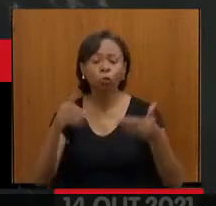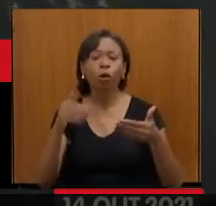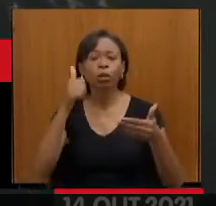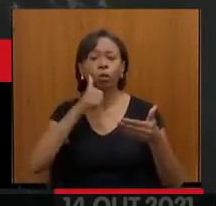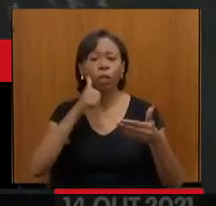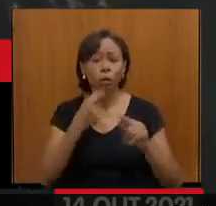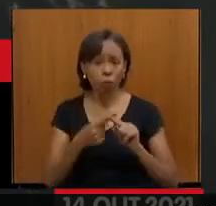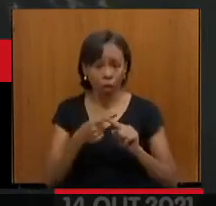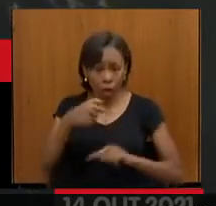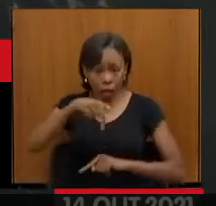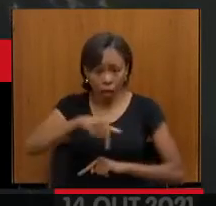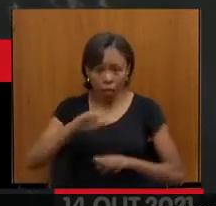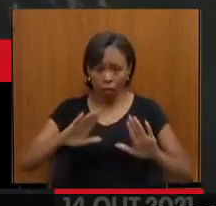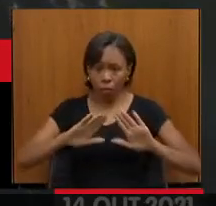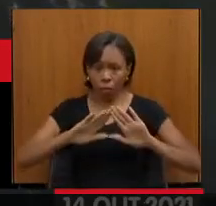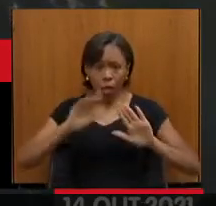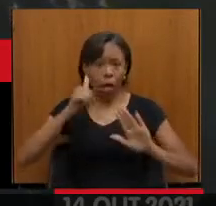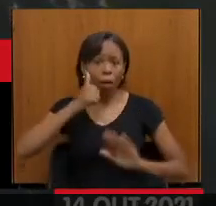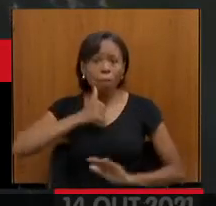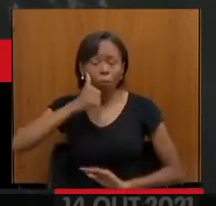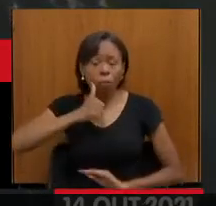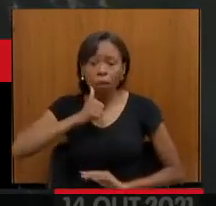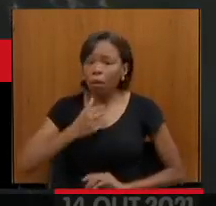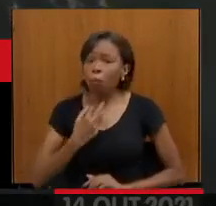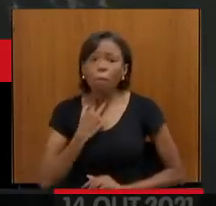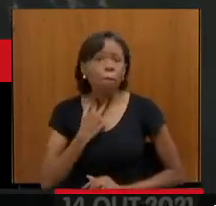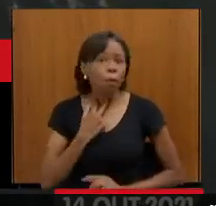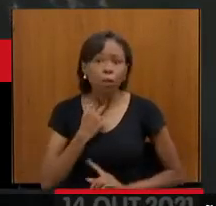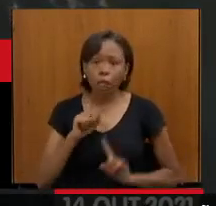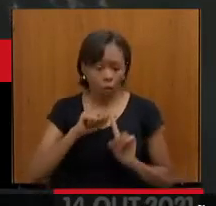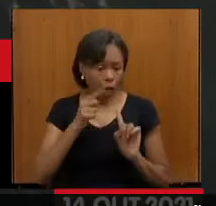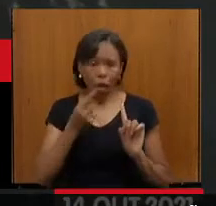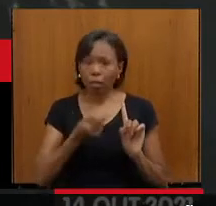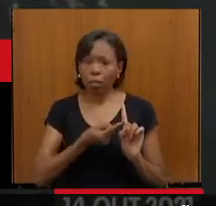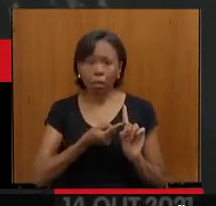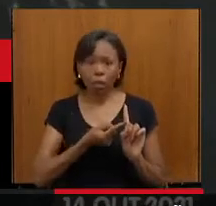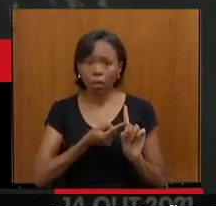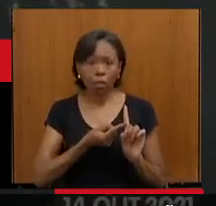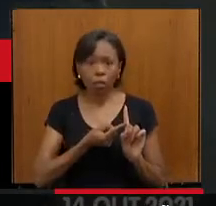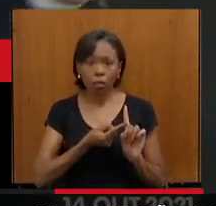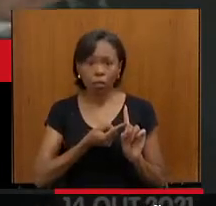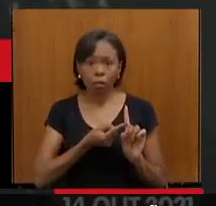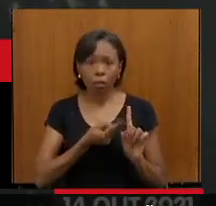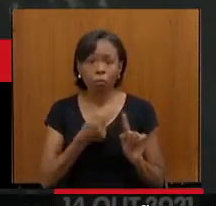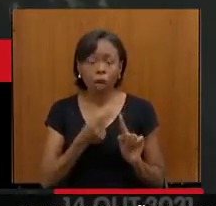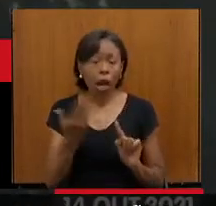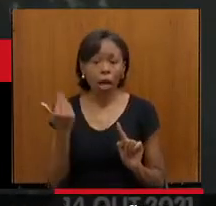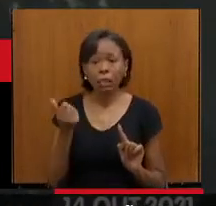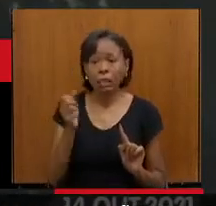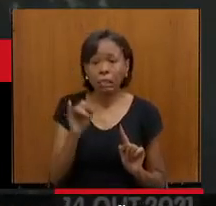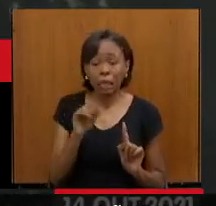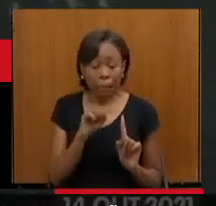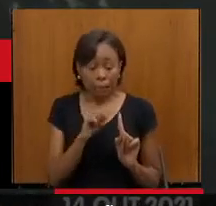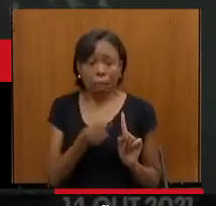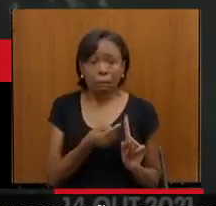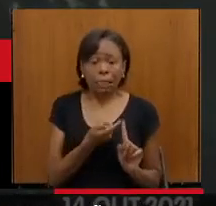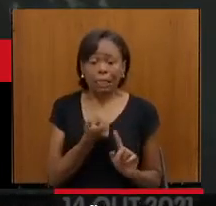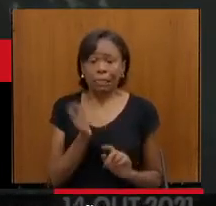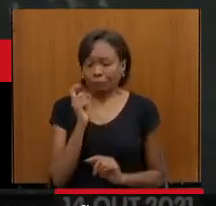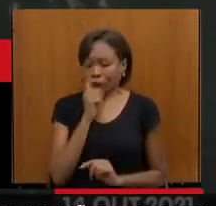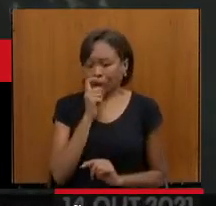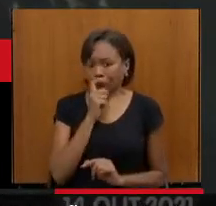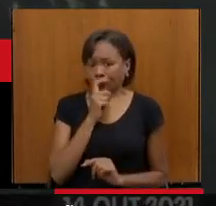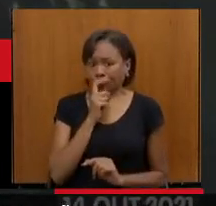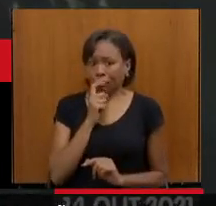mães, porque uma mulher, uma deputada, quando era mãe, ela tinha que mentir para poder ser mãe. Ela tinha que